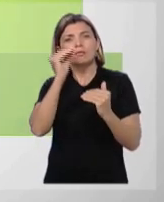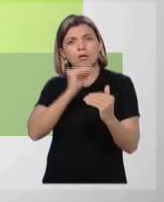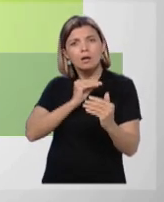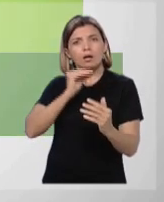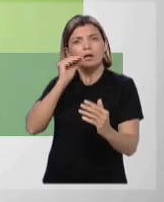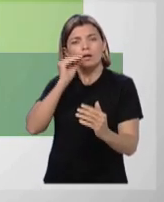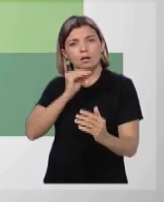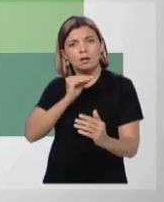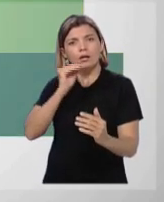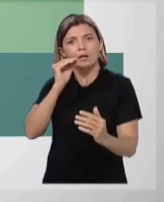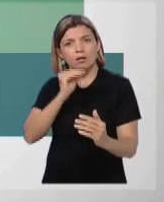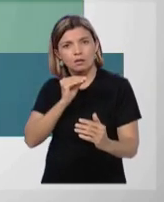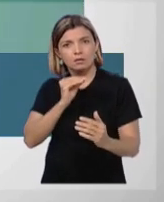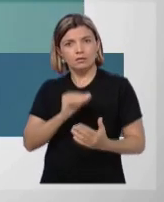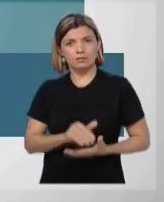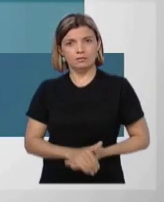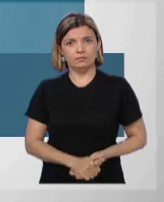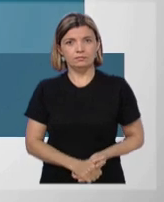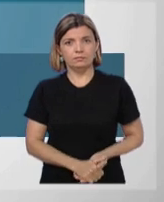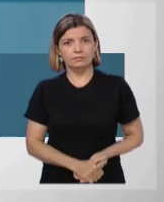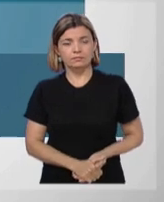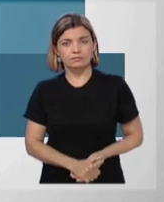alimentar.